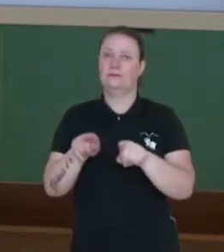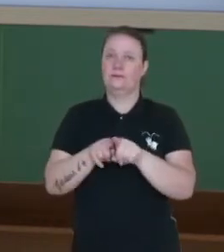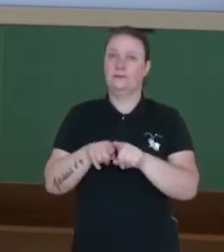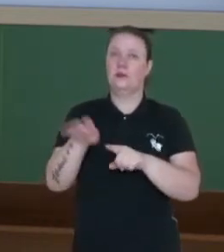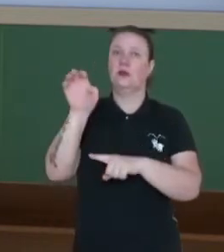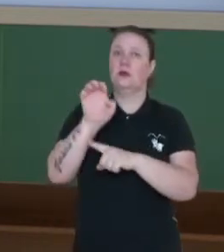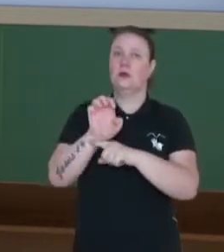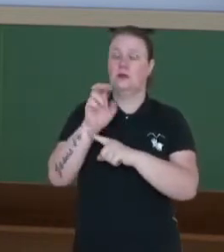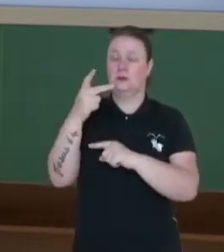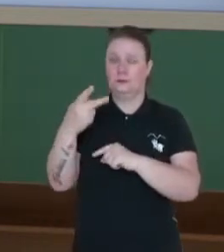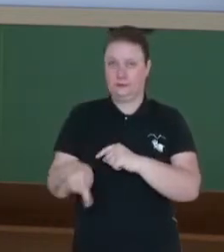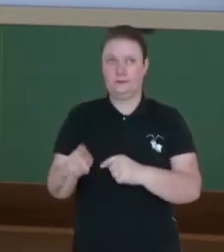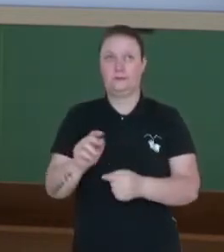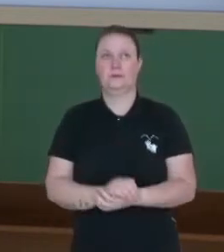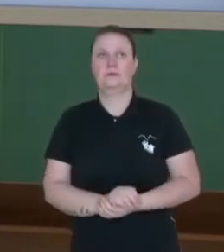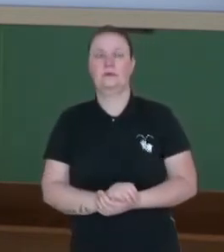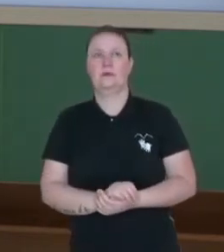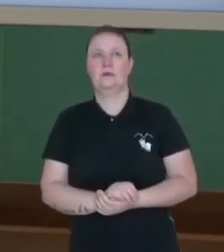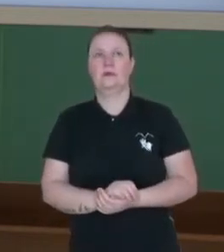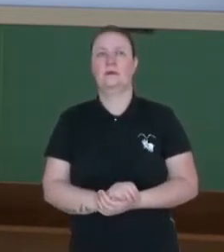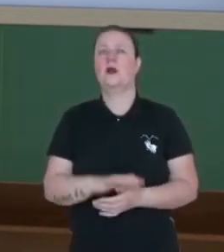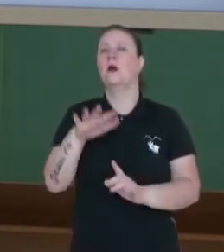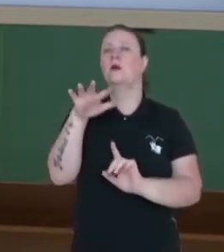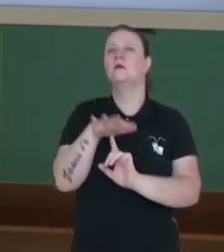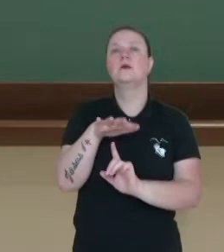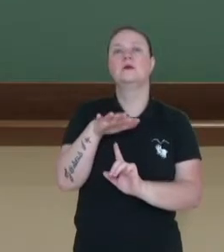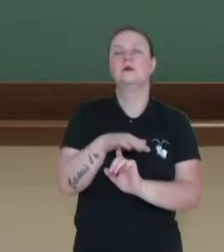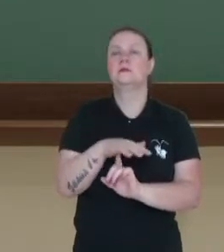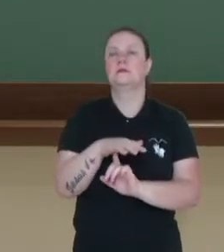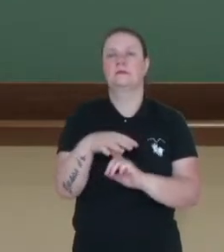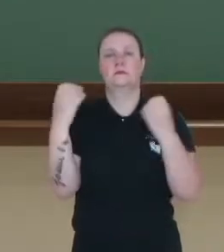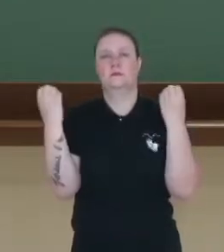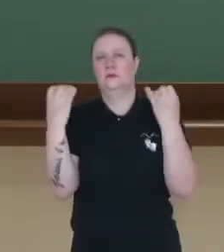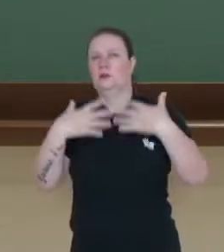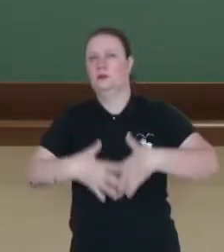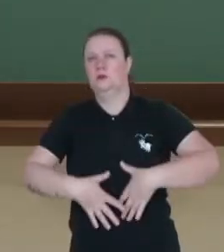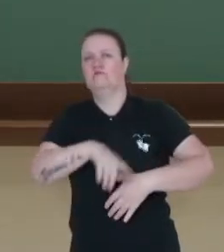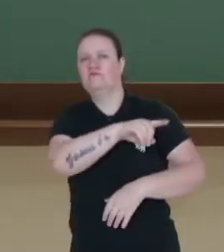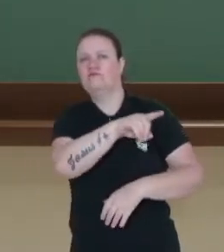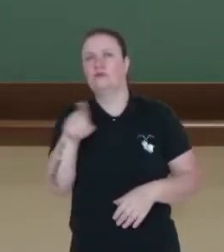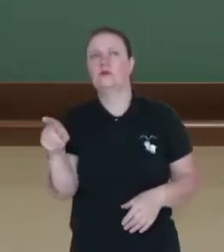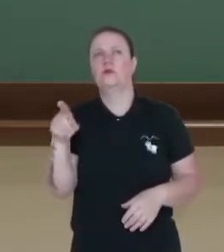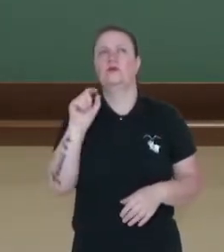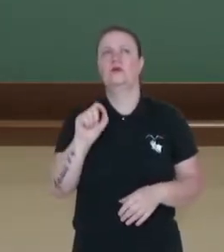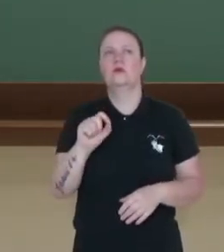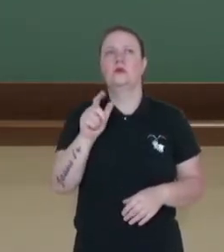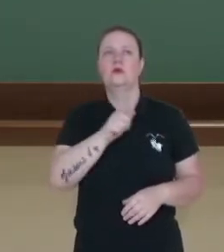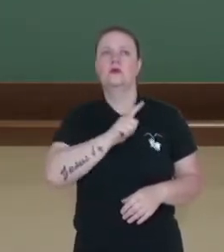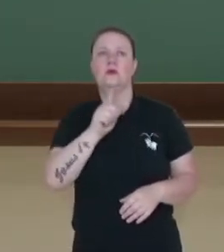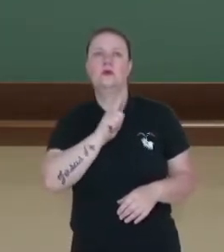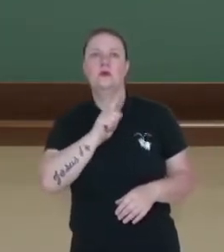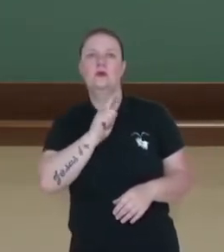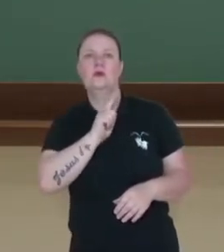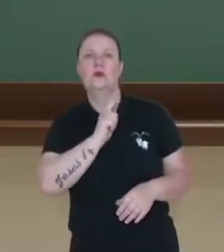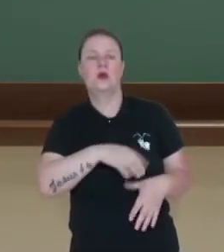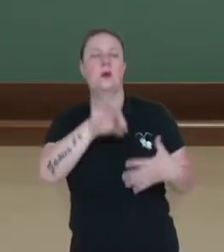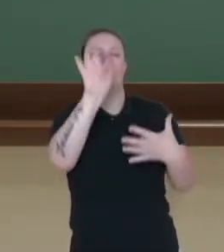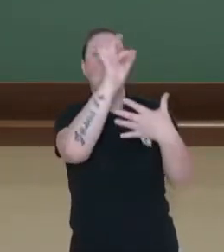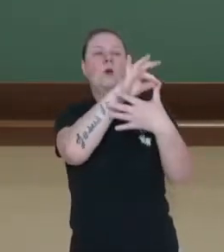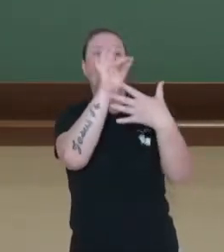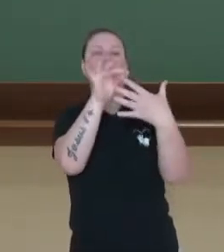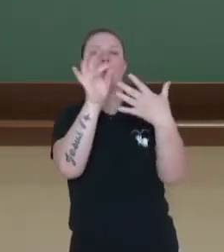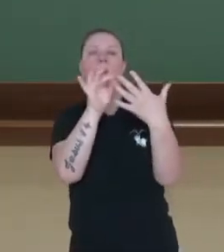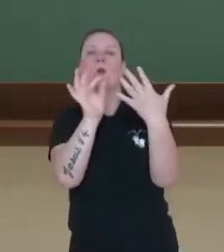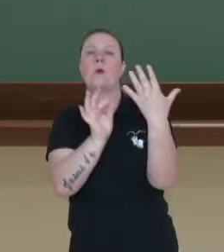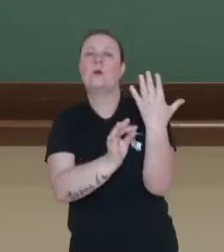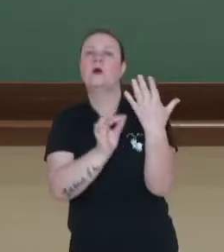do Paraná. Então aqui o estado do Paraná, né? Como eu disse a vocês, nós temos alguns marcadores temporais